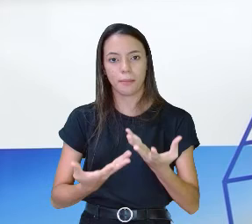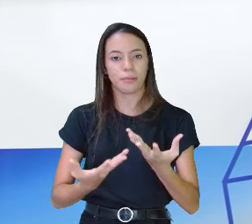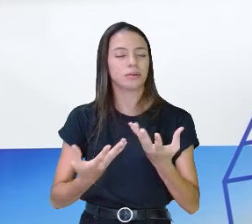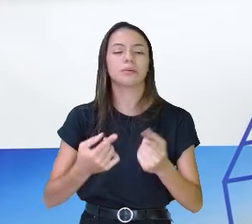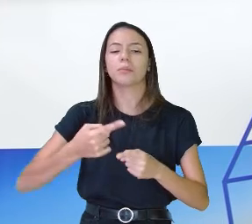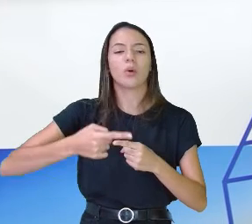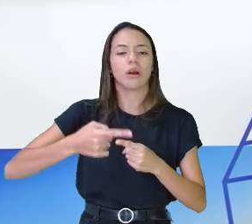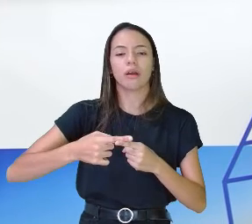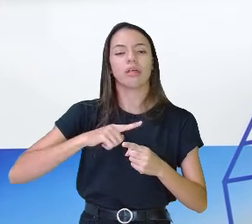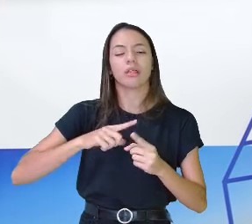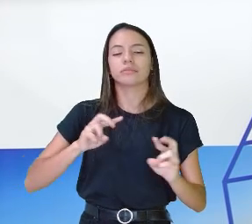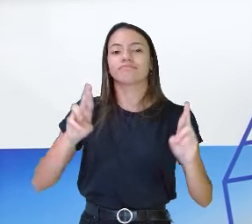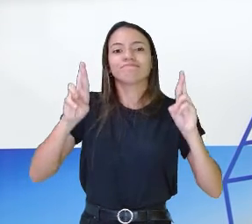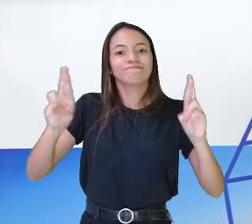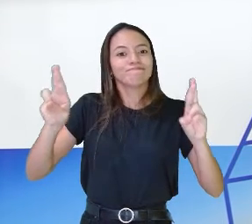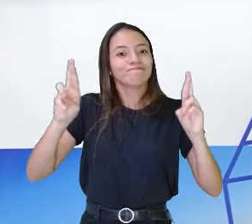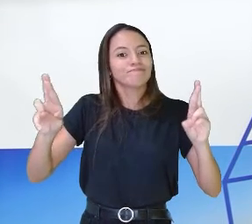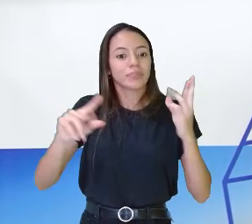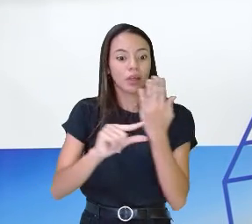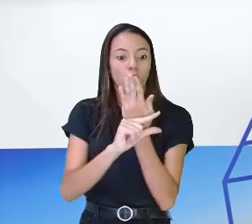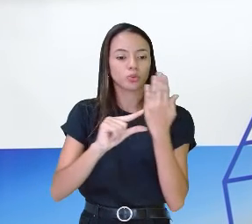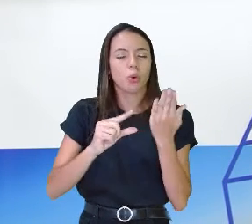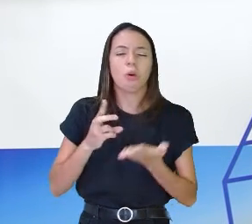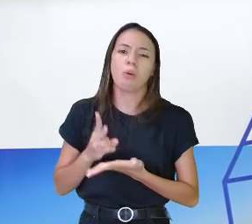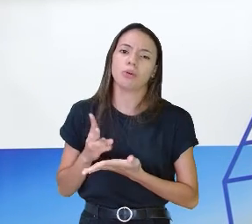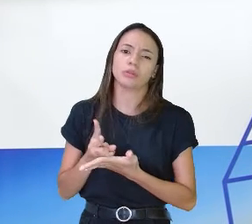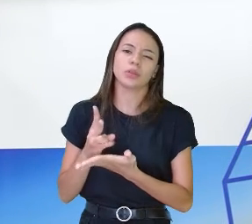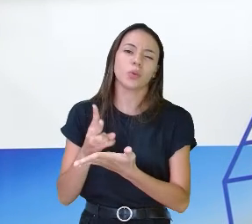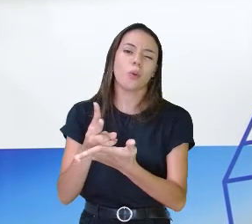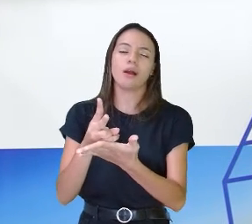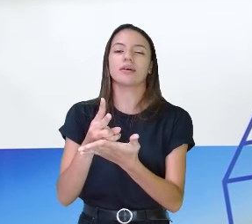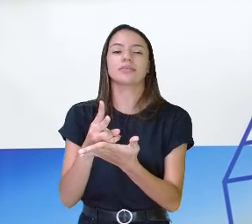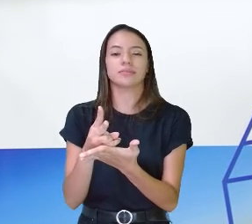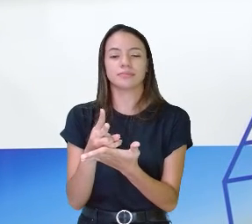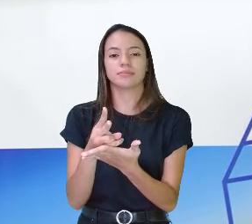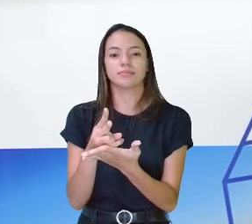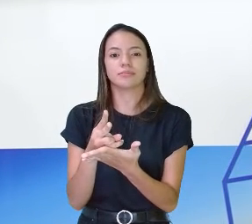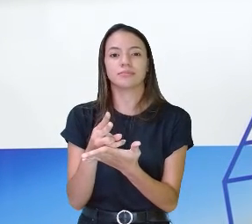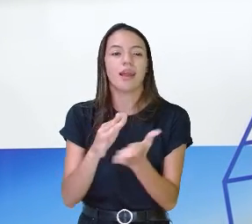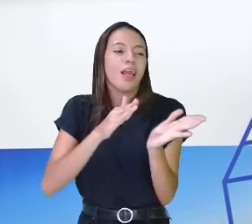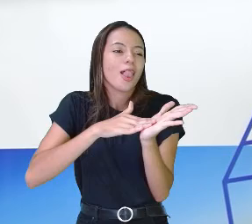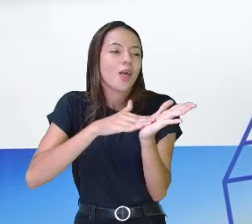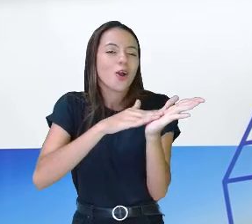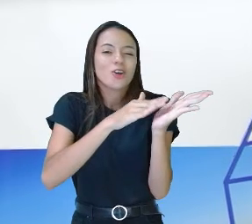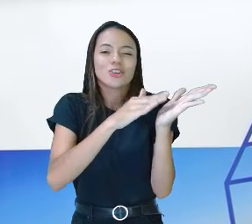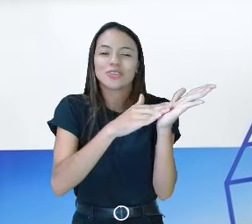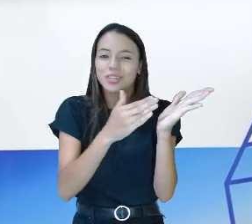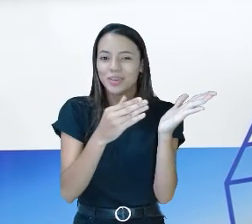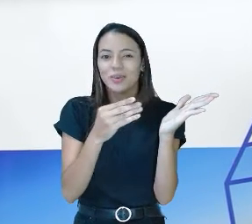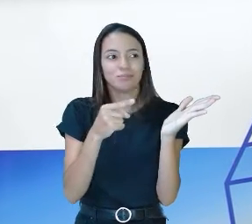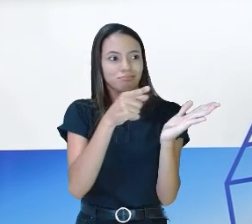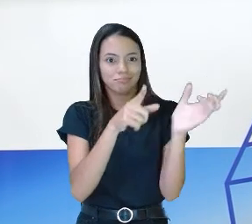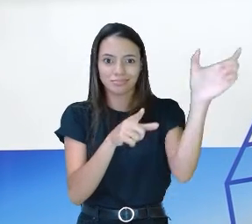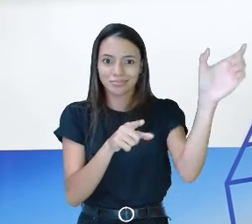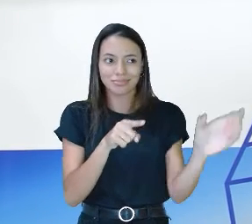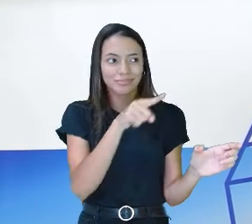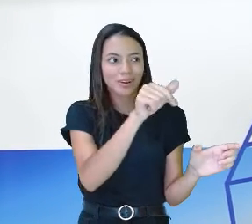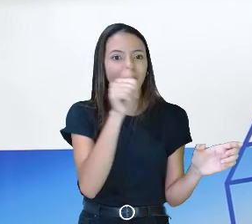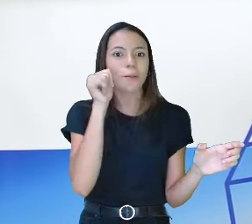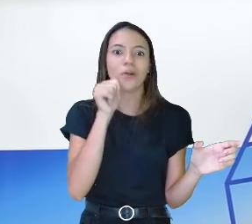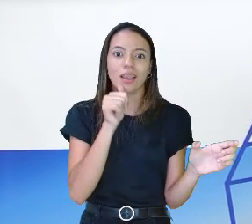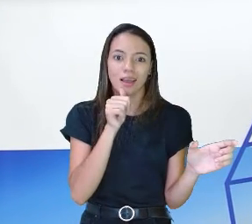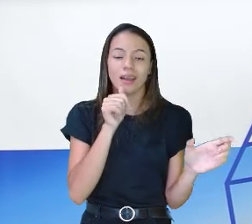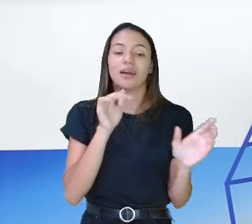uma expectativa de que ele vá continuar fazendo elogios às avessas, digamos assim, acerca